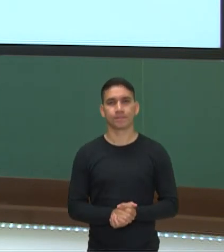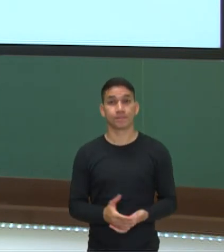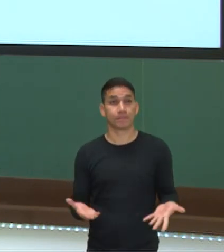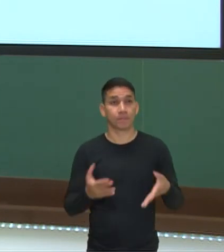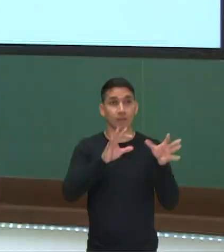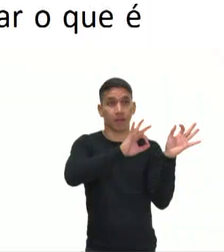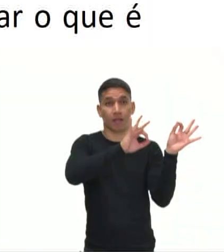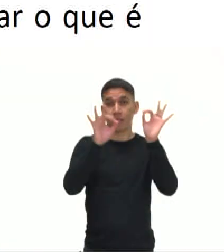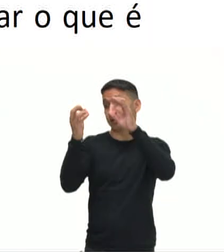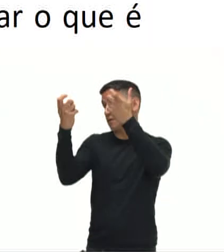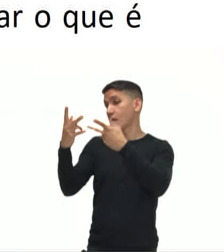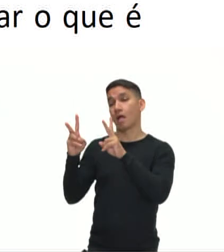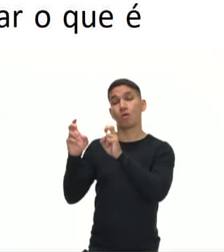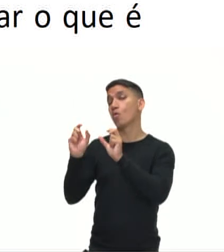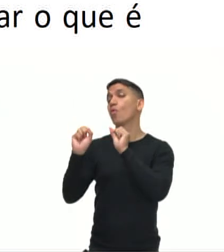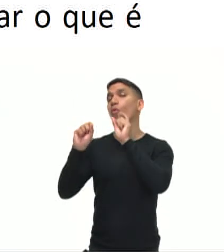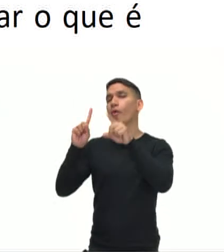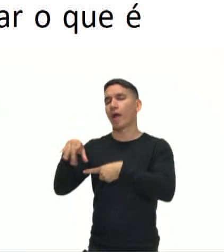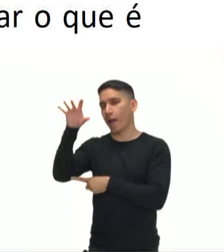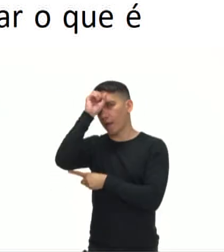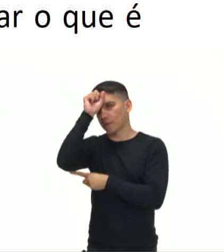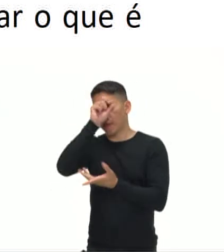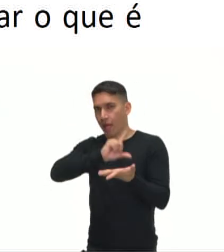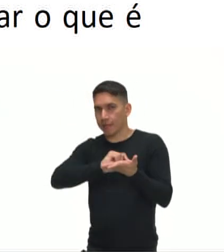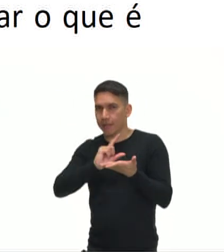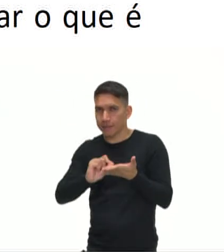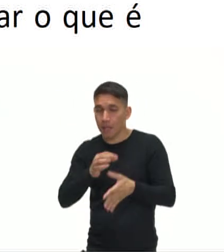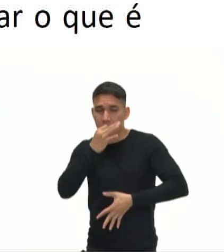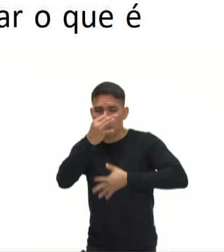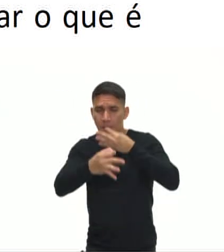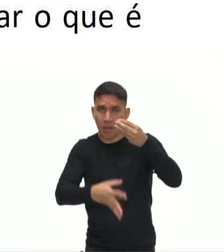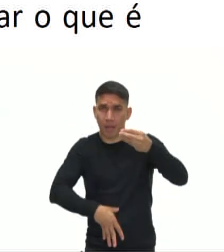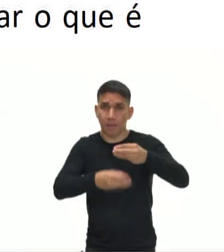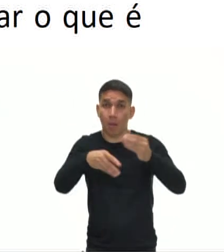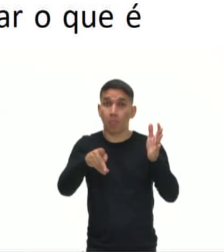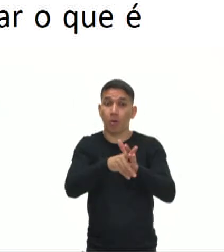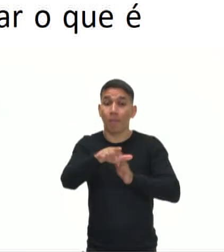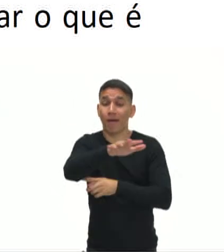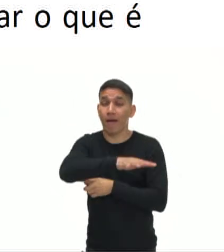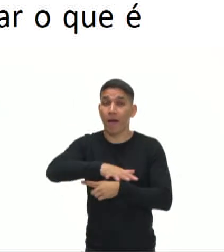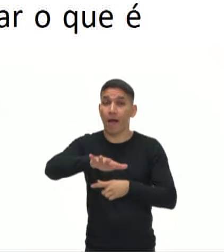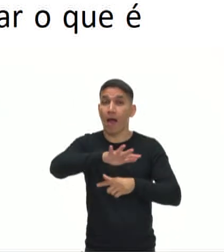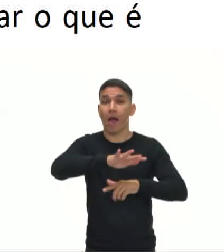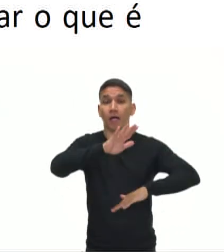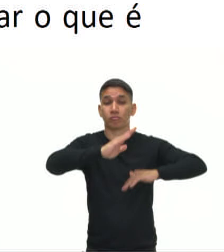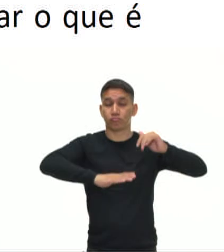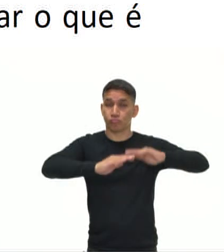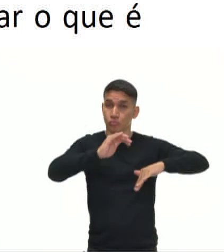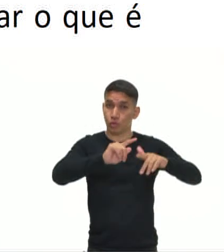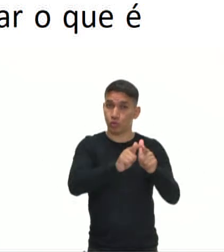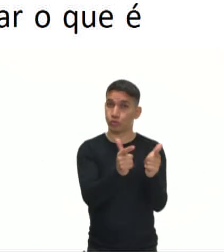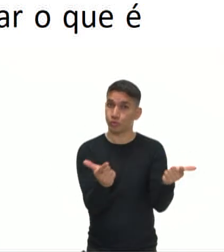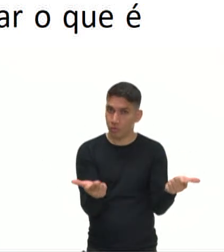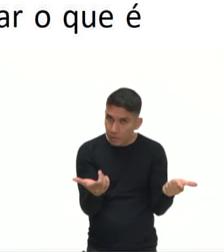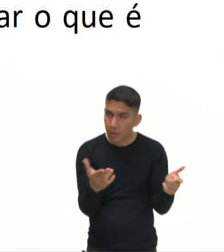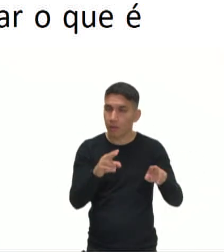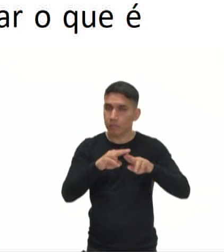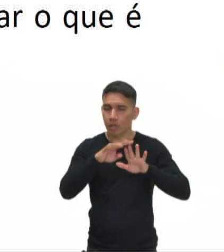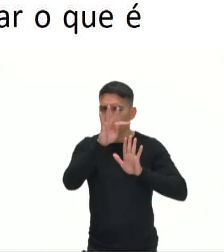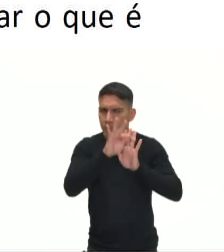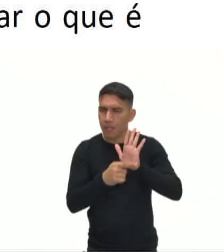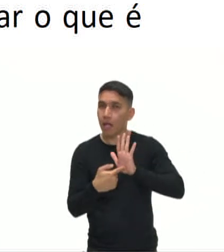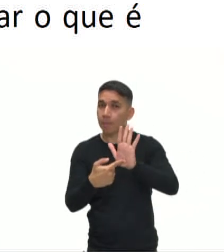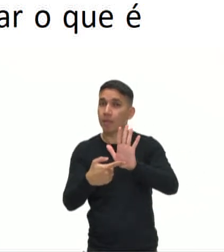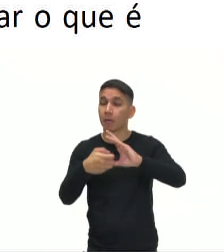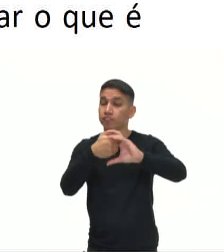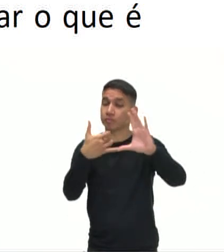Neste vídeo, nós aprendemos que o artigo de opinião pertence ao campo jornalístico. O texto apresenta